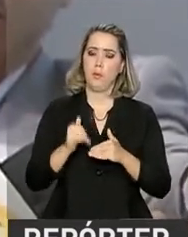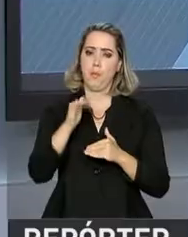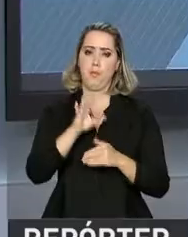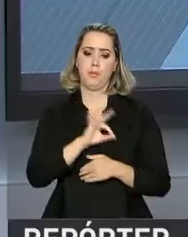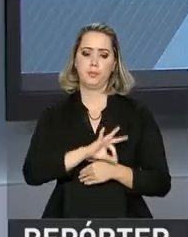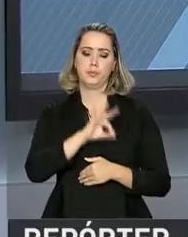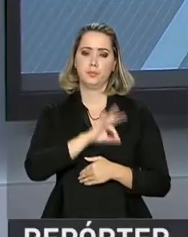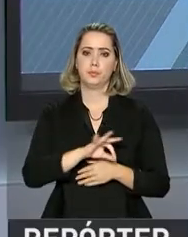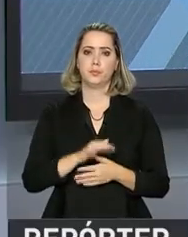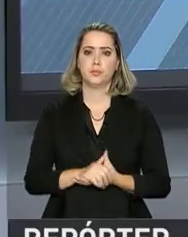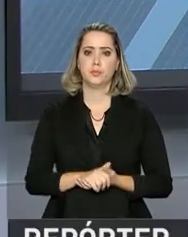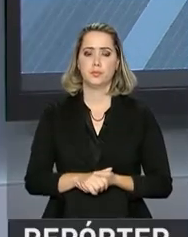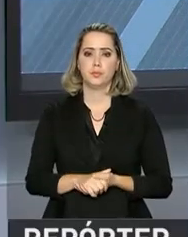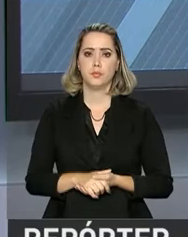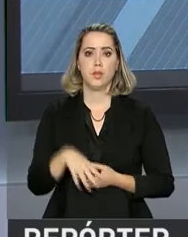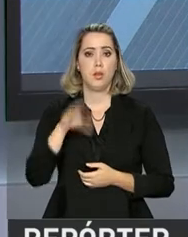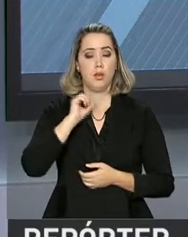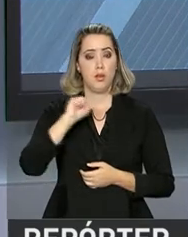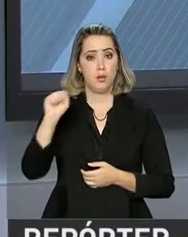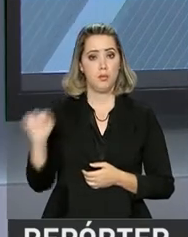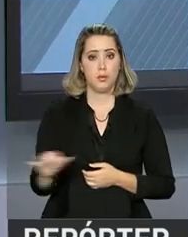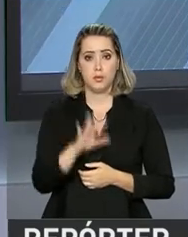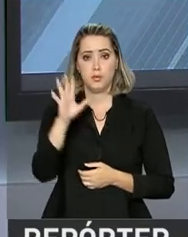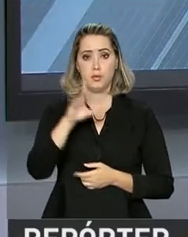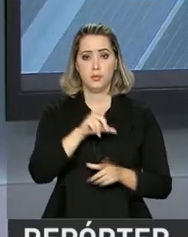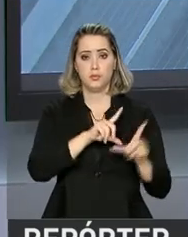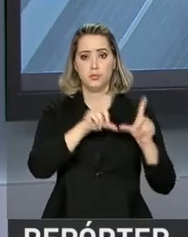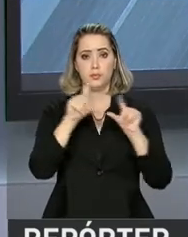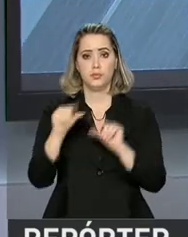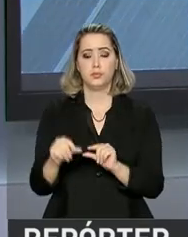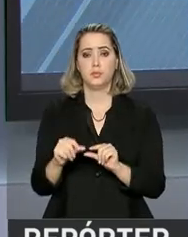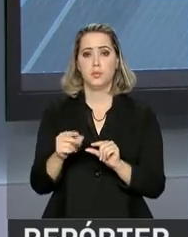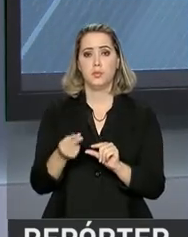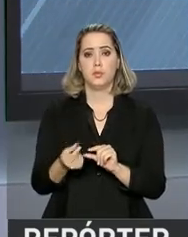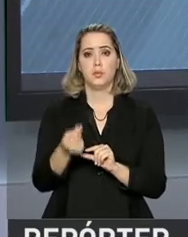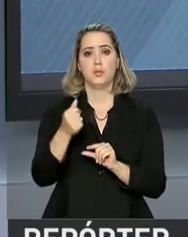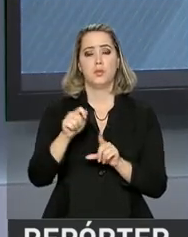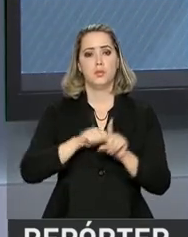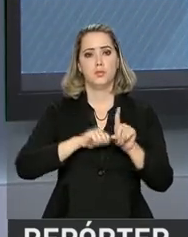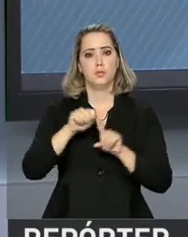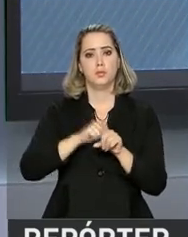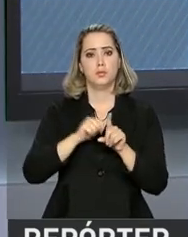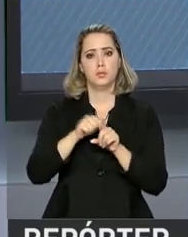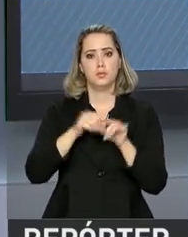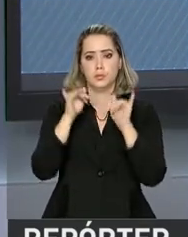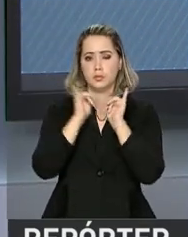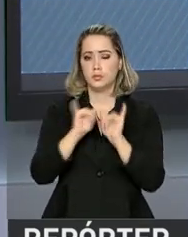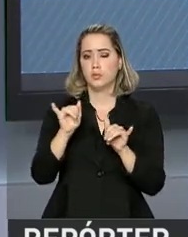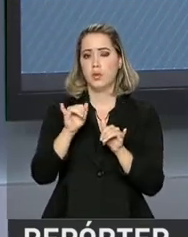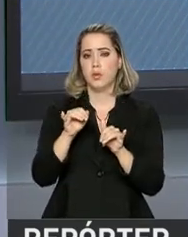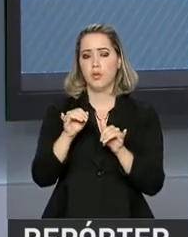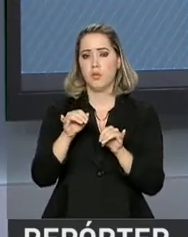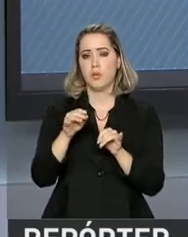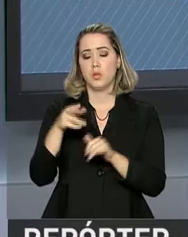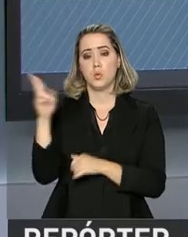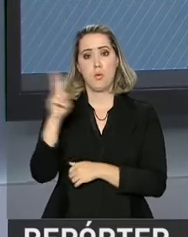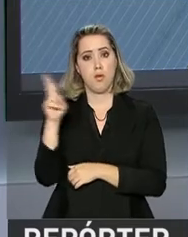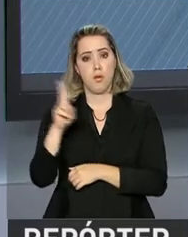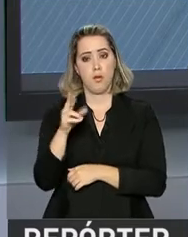real. Em abril, a inflação atingiu o menor valor para o mês desde o lançamento do Plano Real,